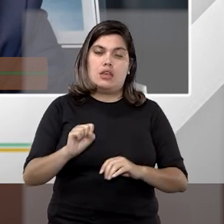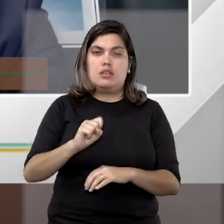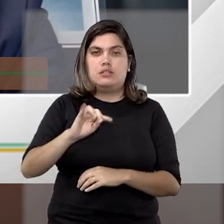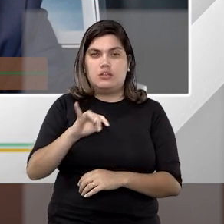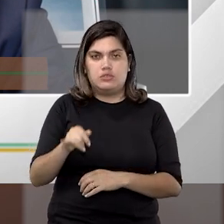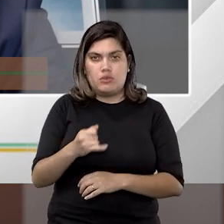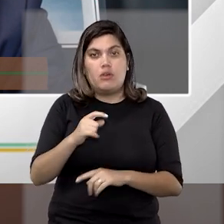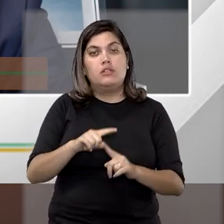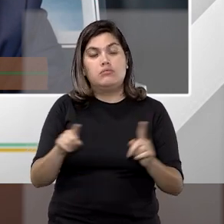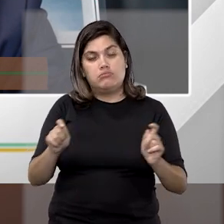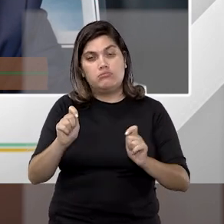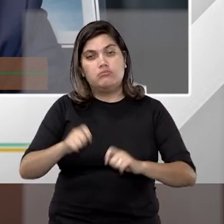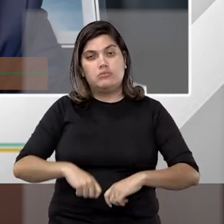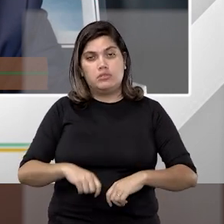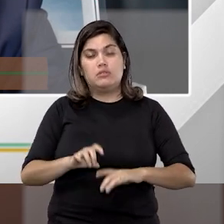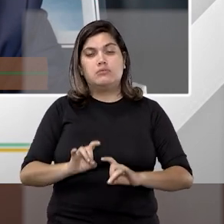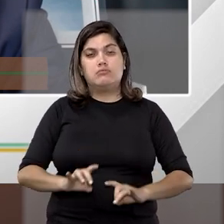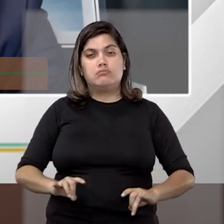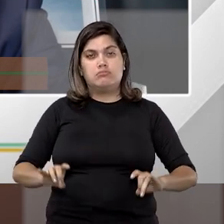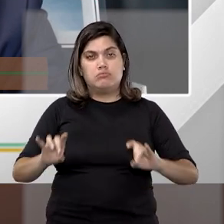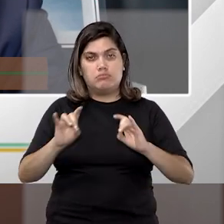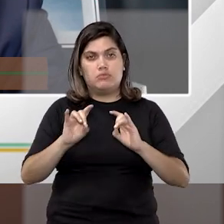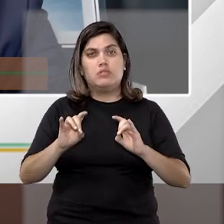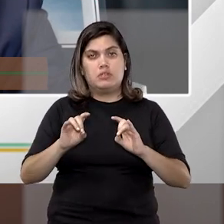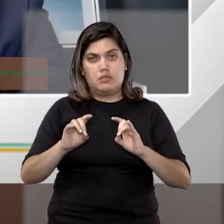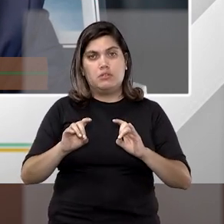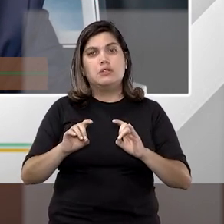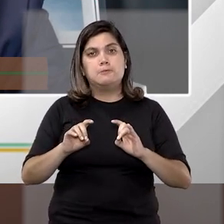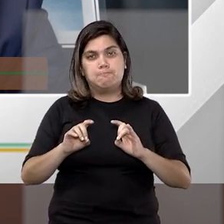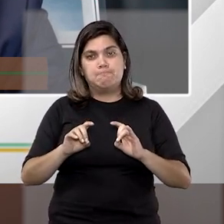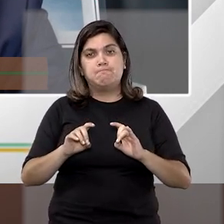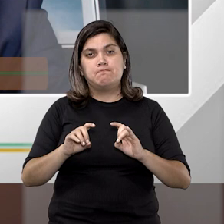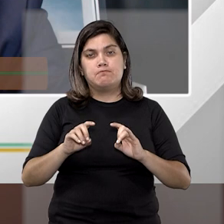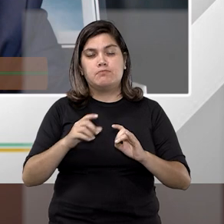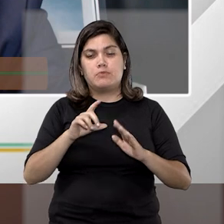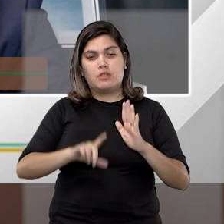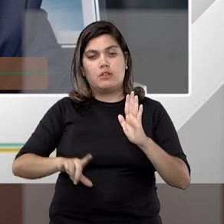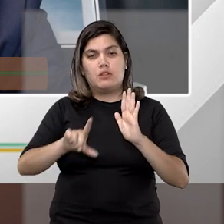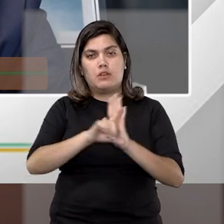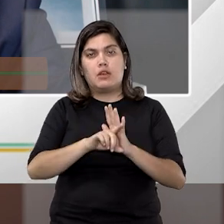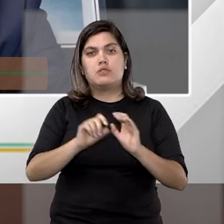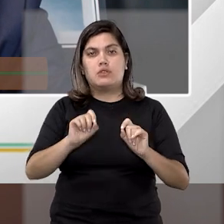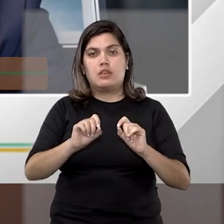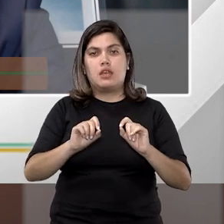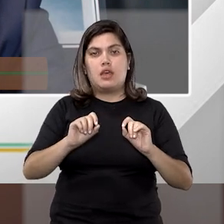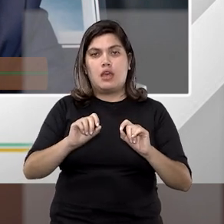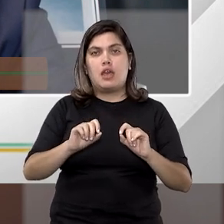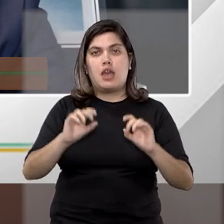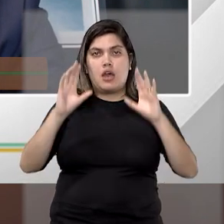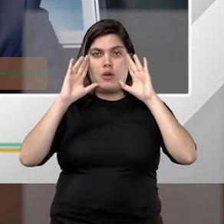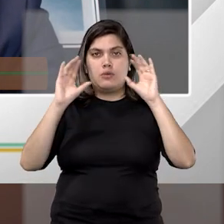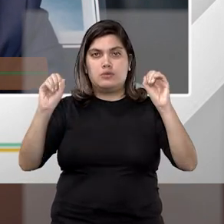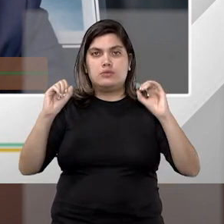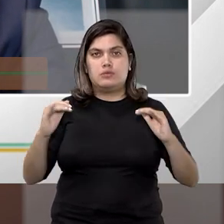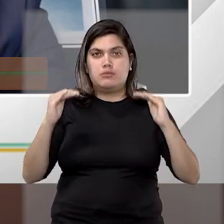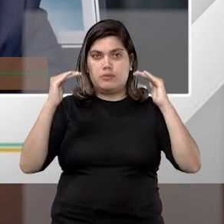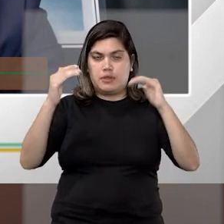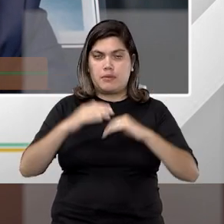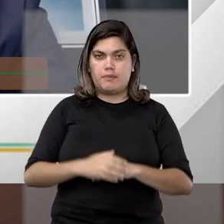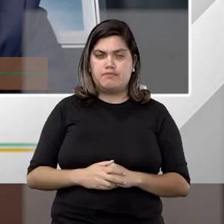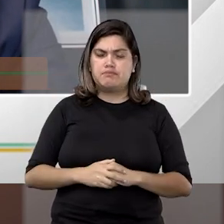recurso especial ao STJ mais Cabe recurso extraordinário a casa dos Sentidos requisitos legais ao Supremo